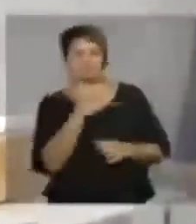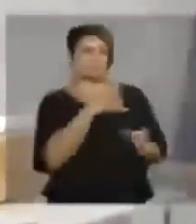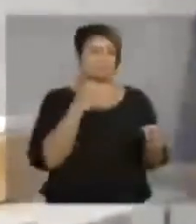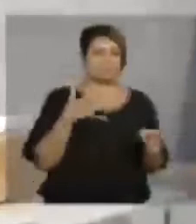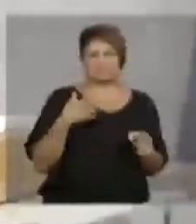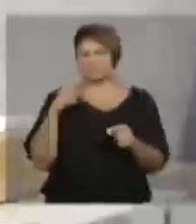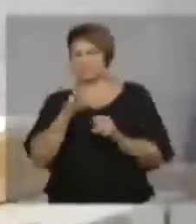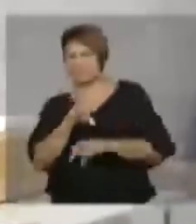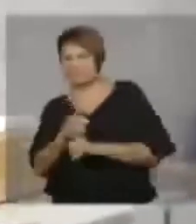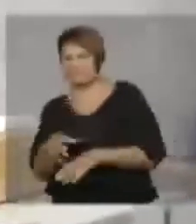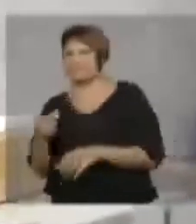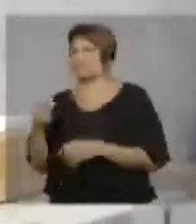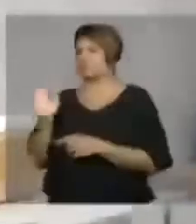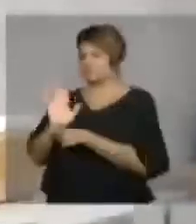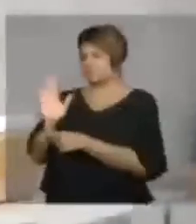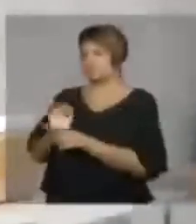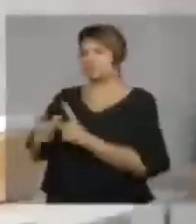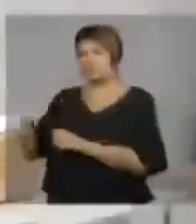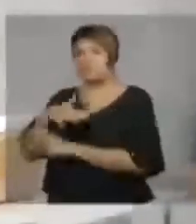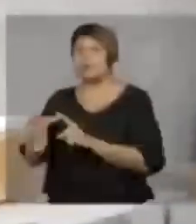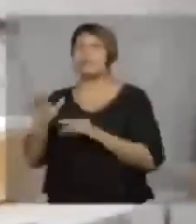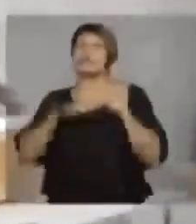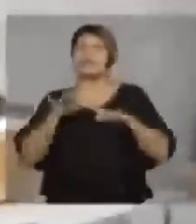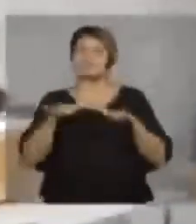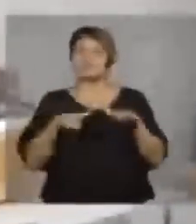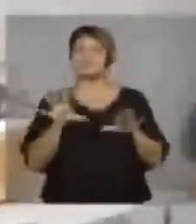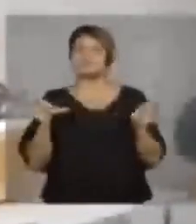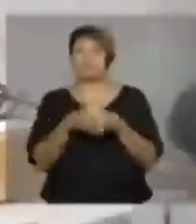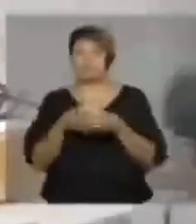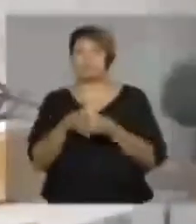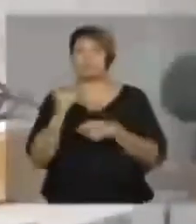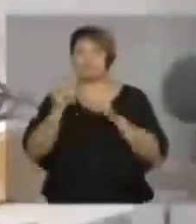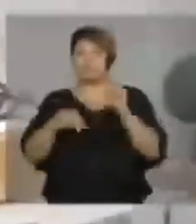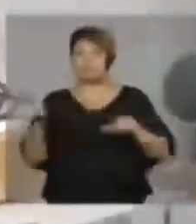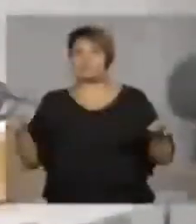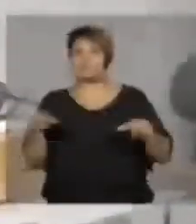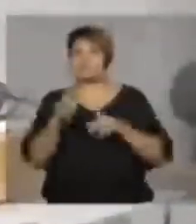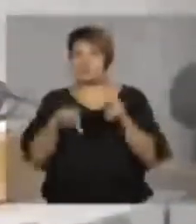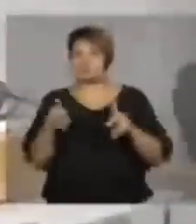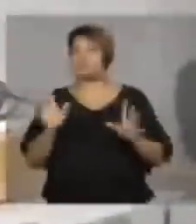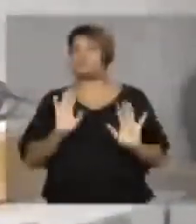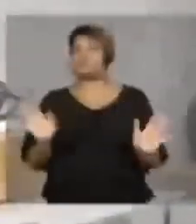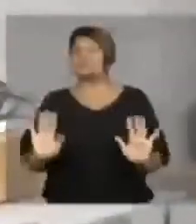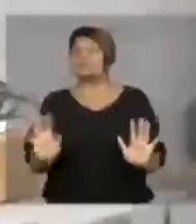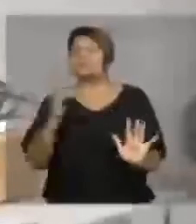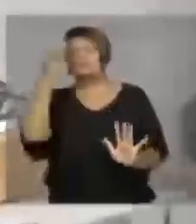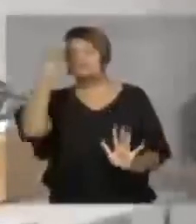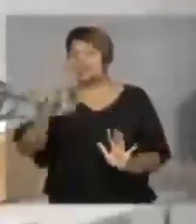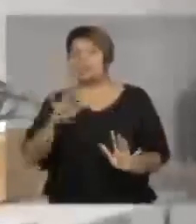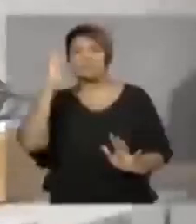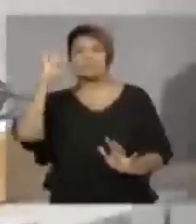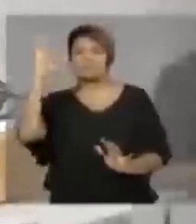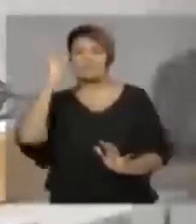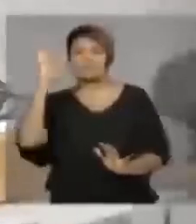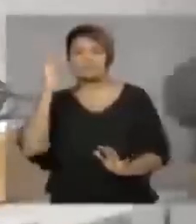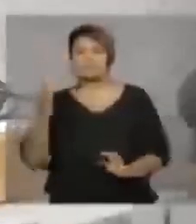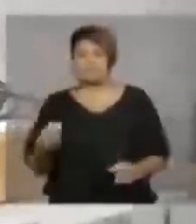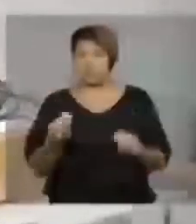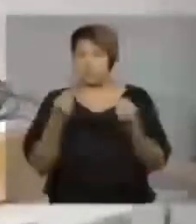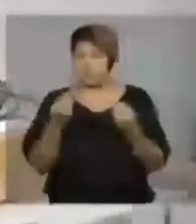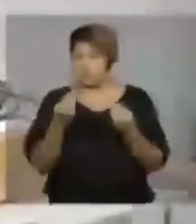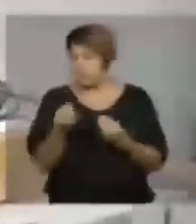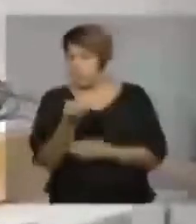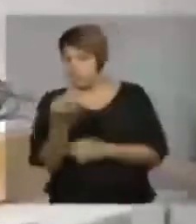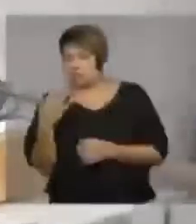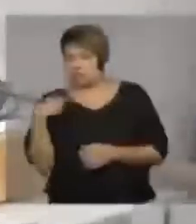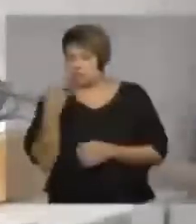para a educação, mais dinheiro para assistência social. Muitas vezes a população não se dá conta, não imagina o quanto nós